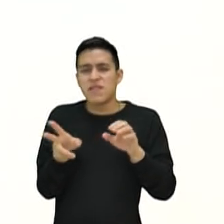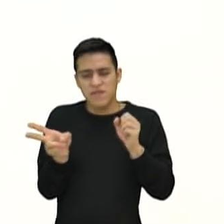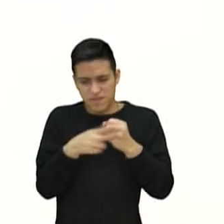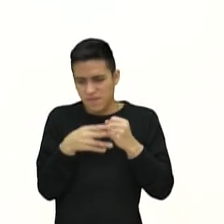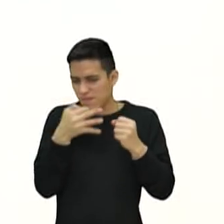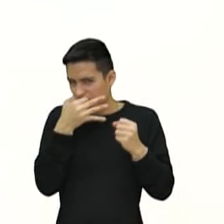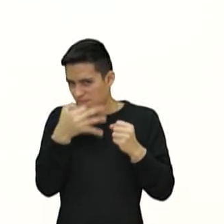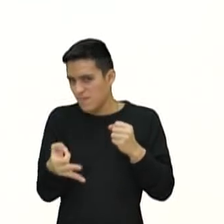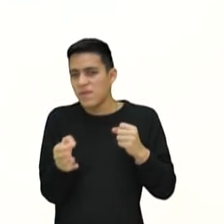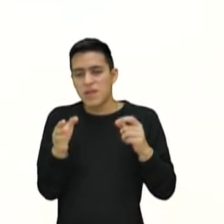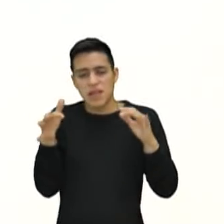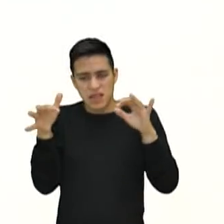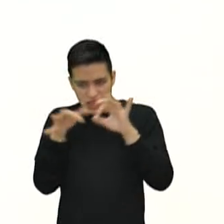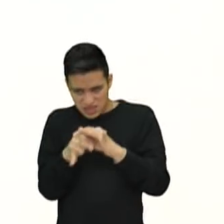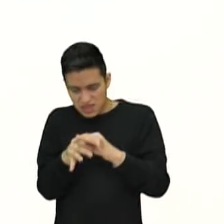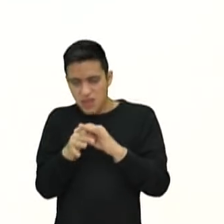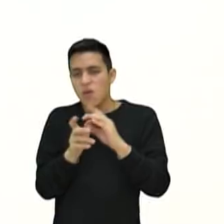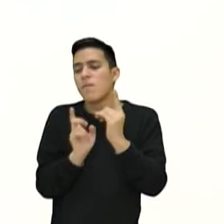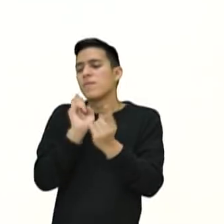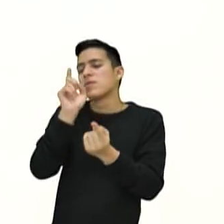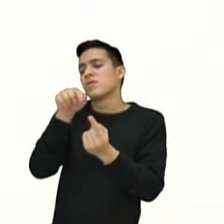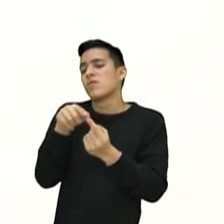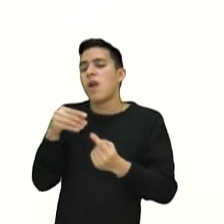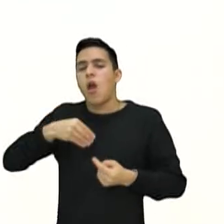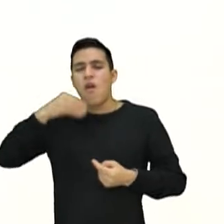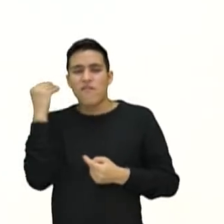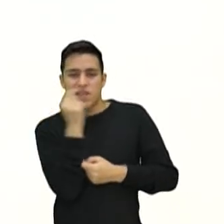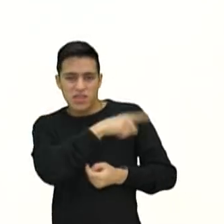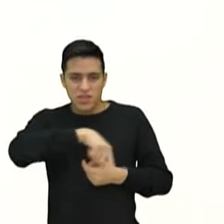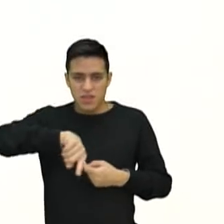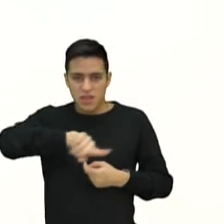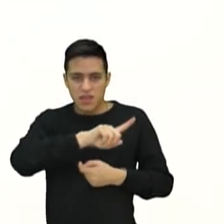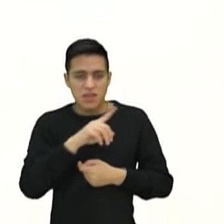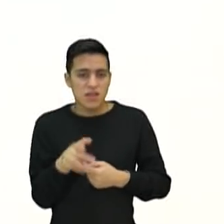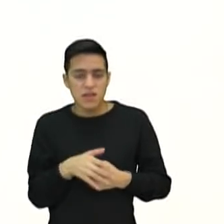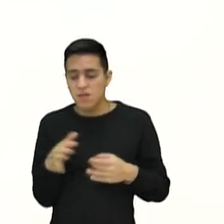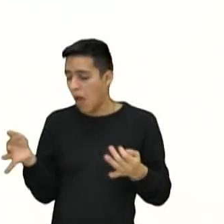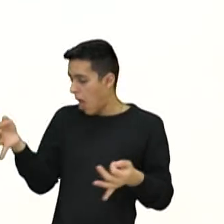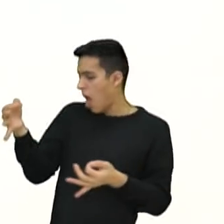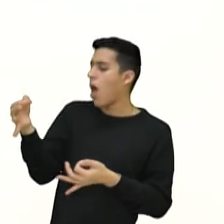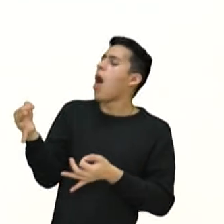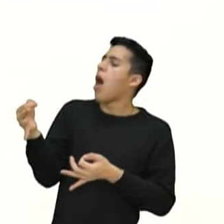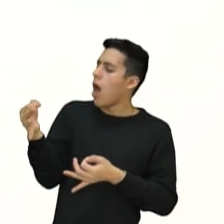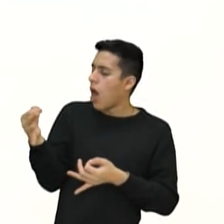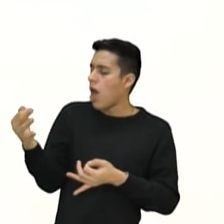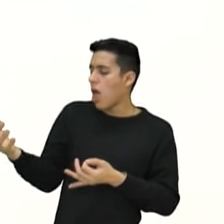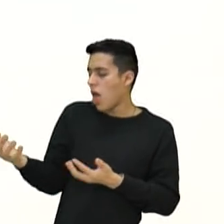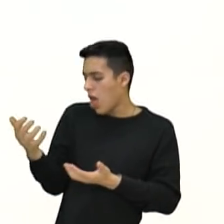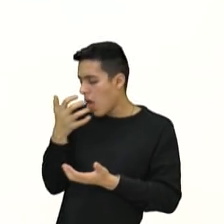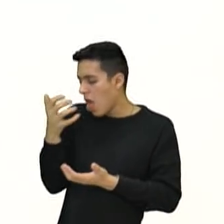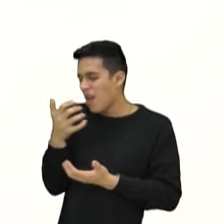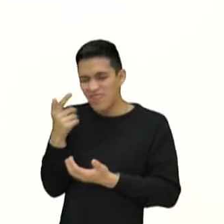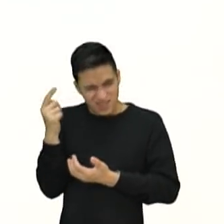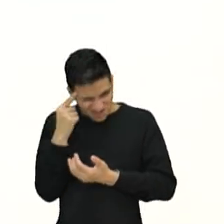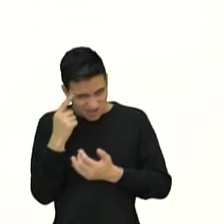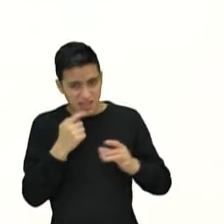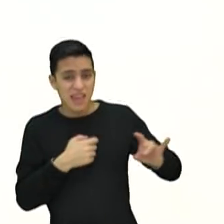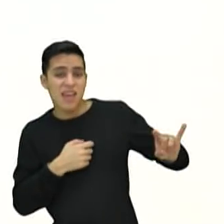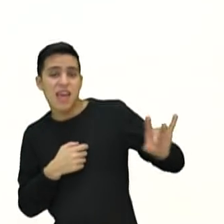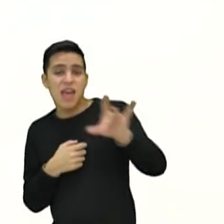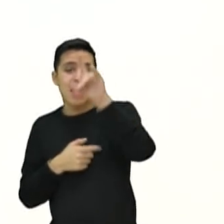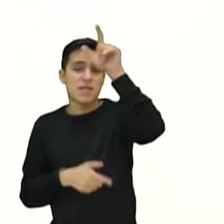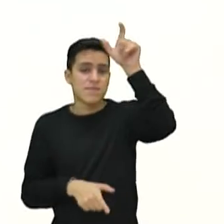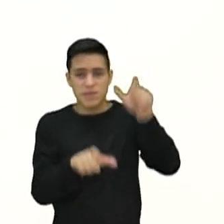de opinião. Ligação com o fim de convencer. Você quer persuadir quem está lendo o teu texto. Cada ser humano precisa